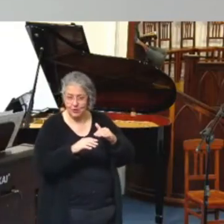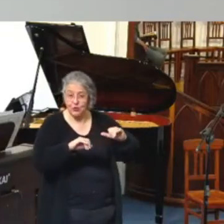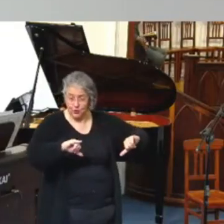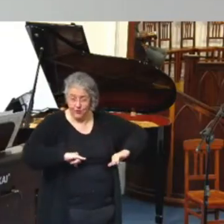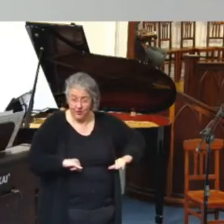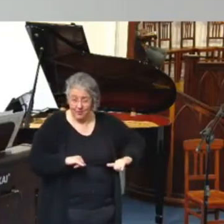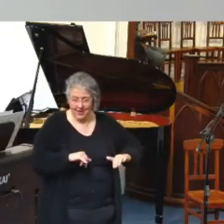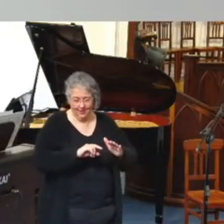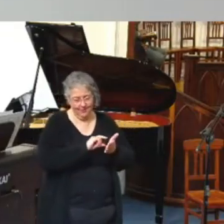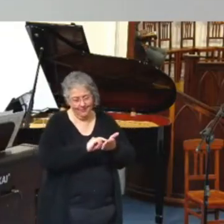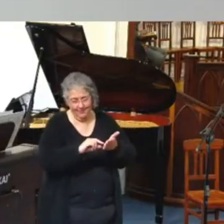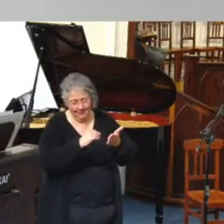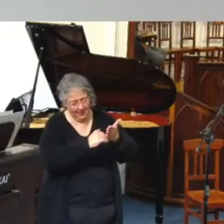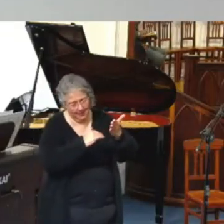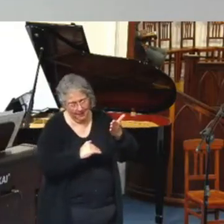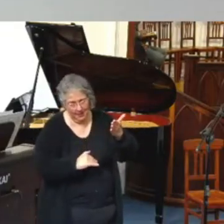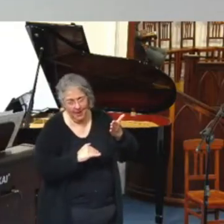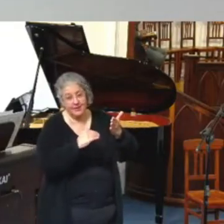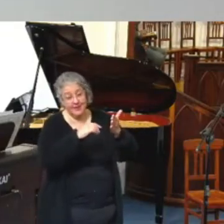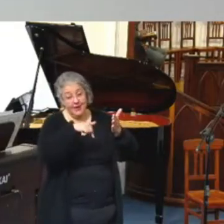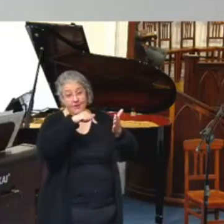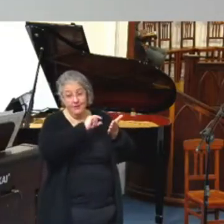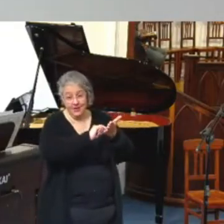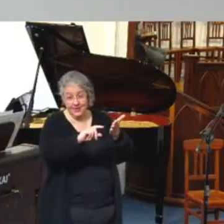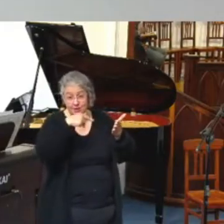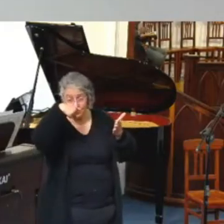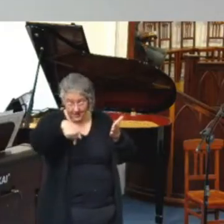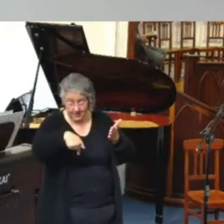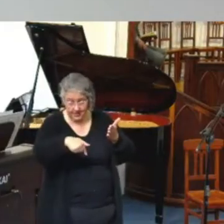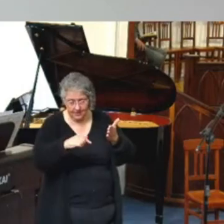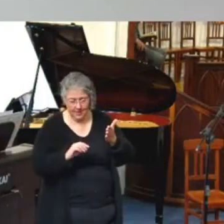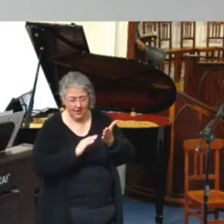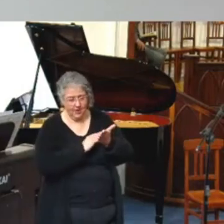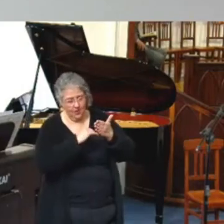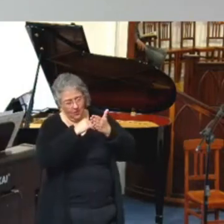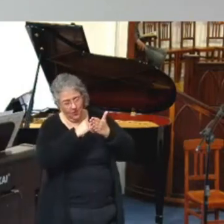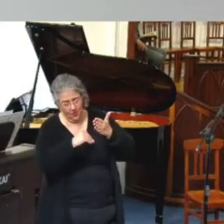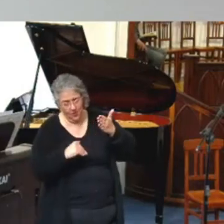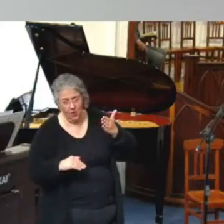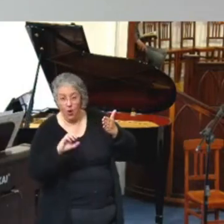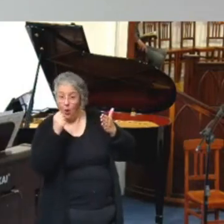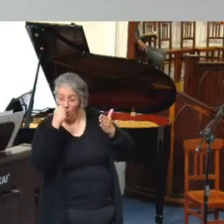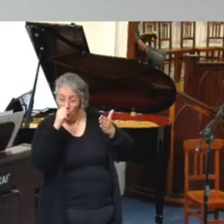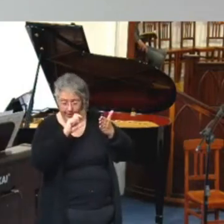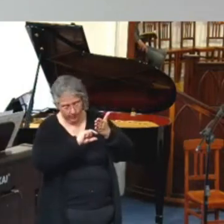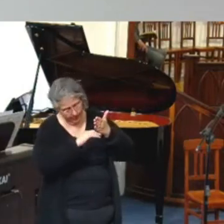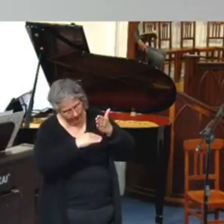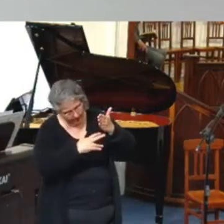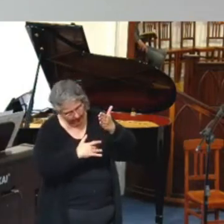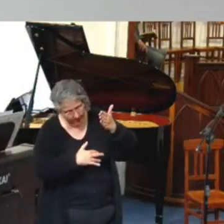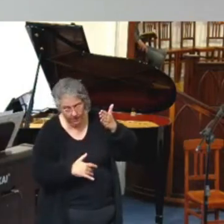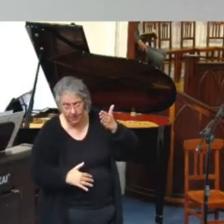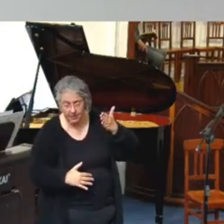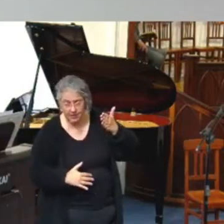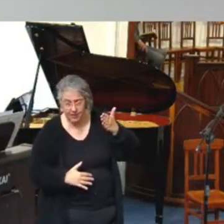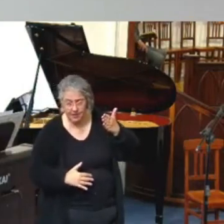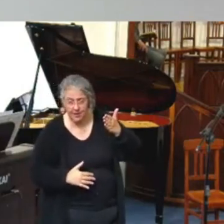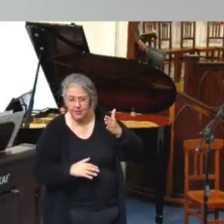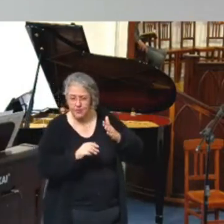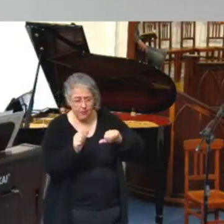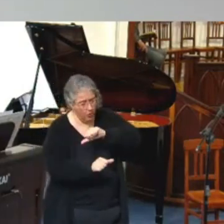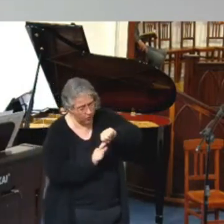inimigos. Ele diz aos inimigos também, na força do imperativo